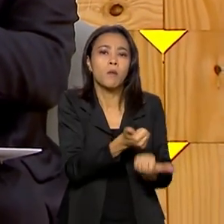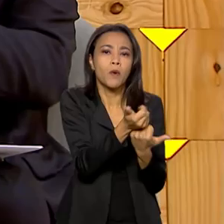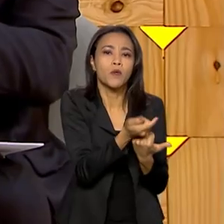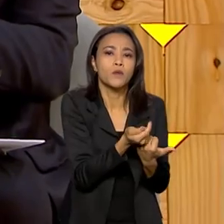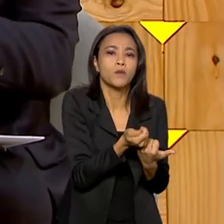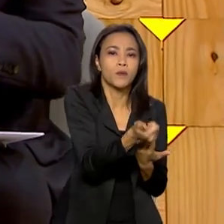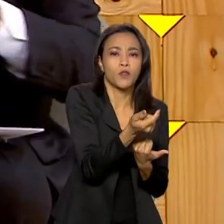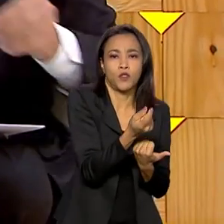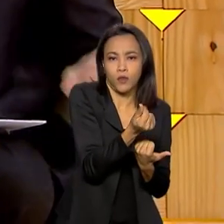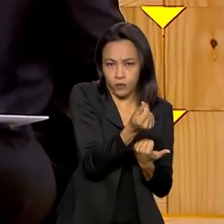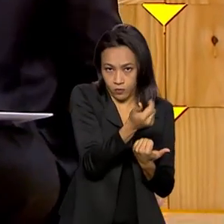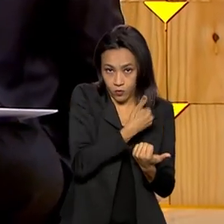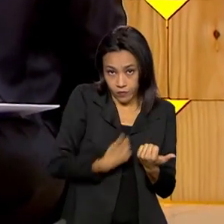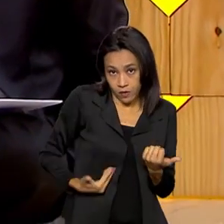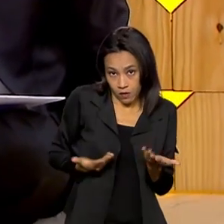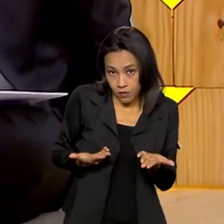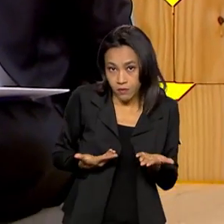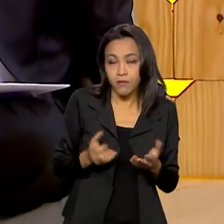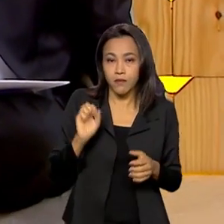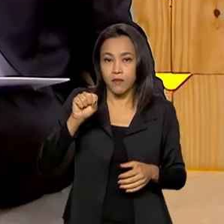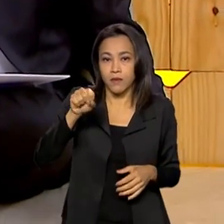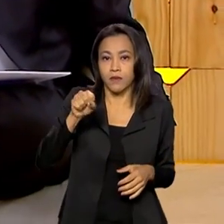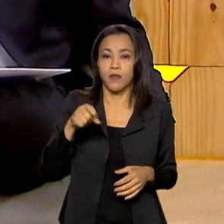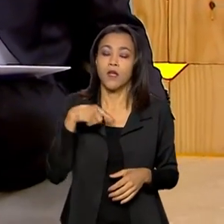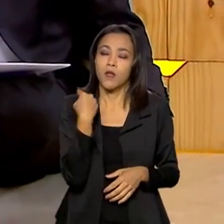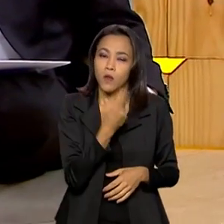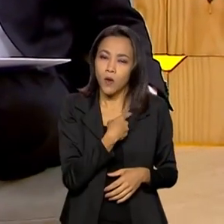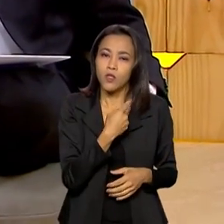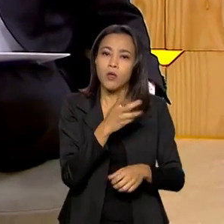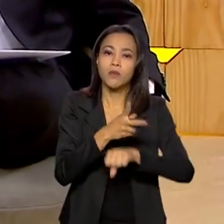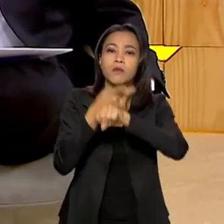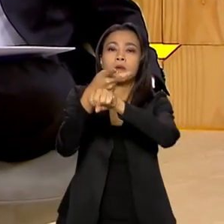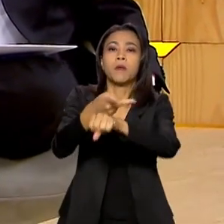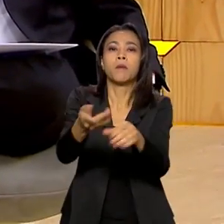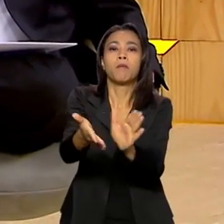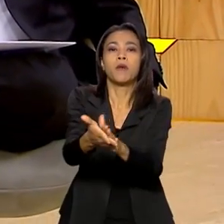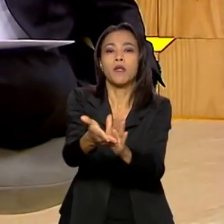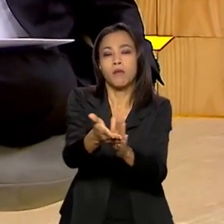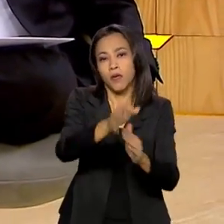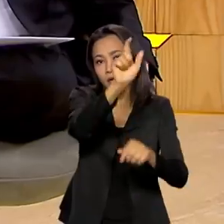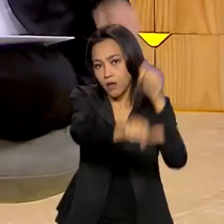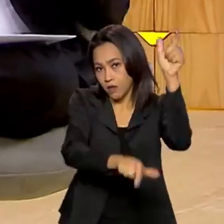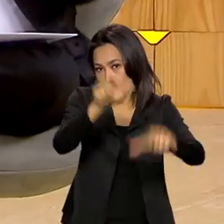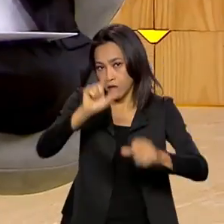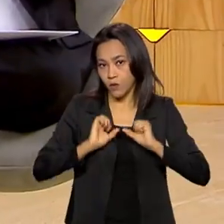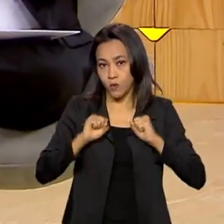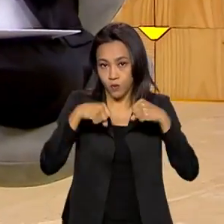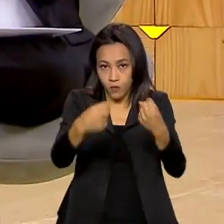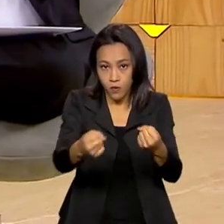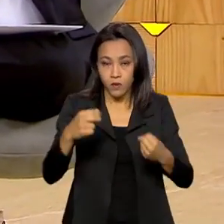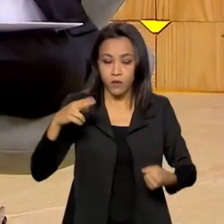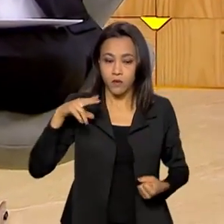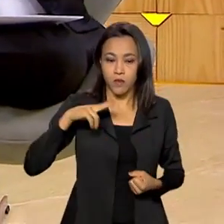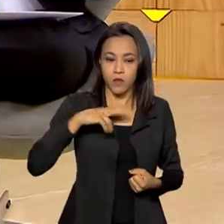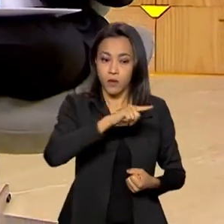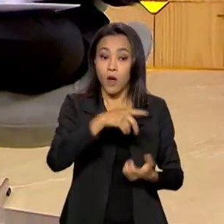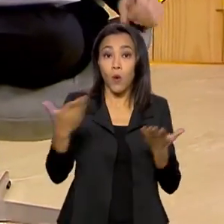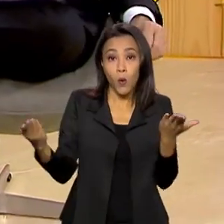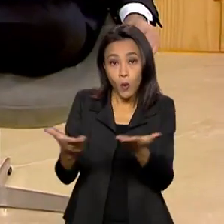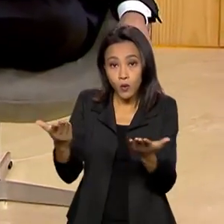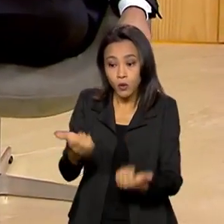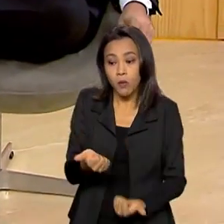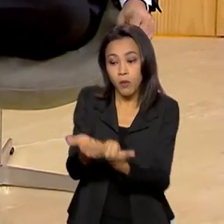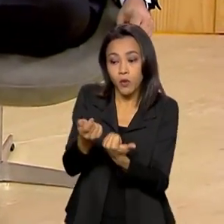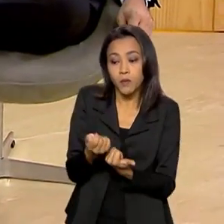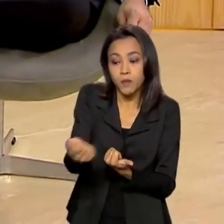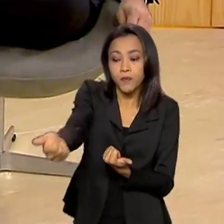isso Ministro é isso nós estamos premiando o esforço individual hoje no auxílio inclusão produtiva Rural que é o